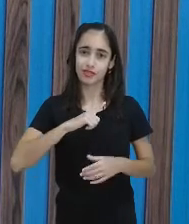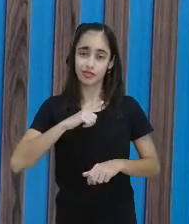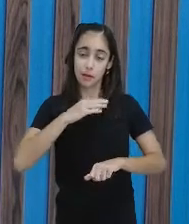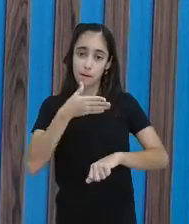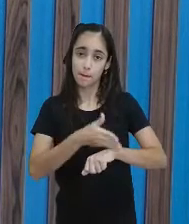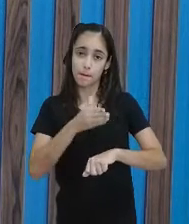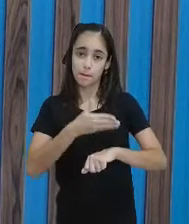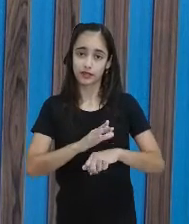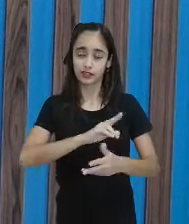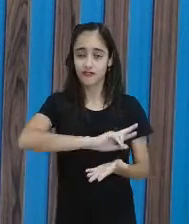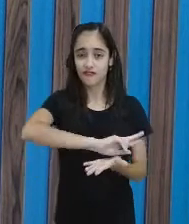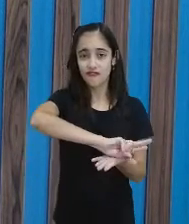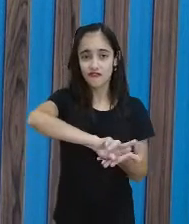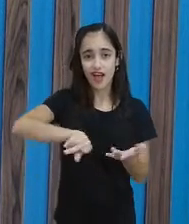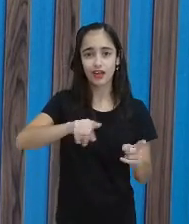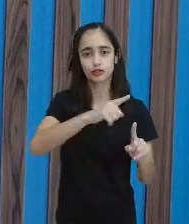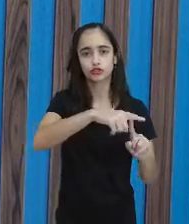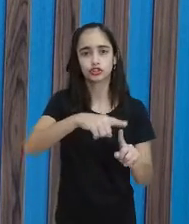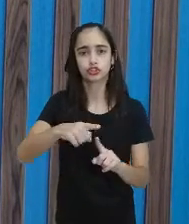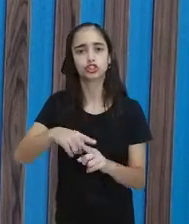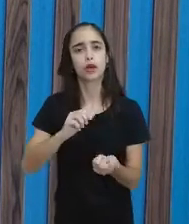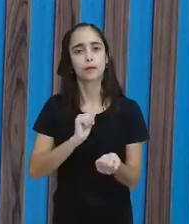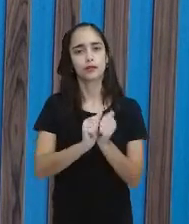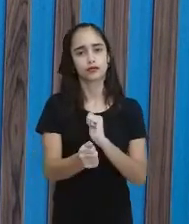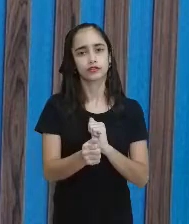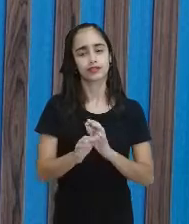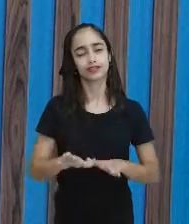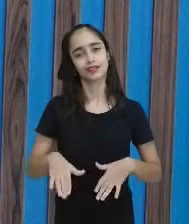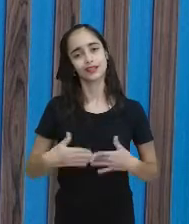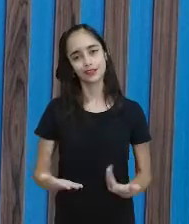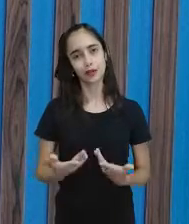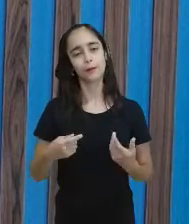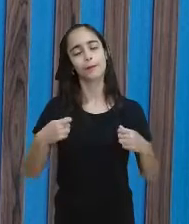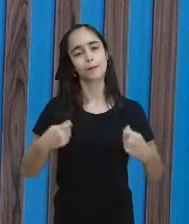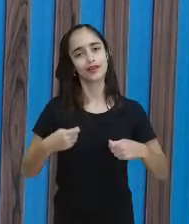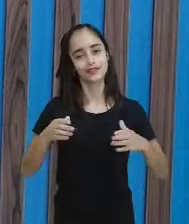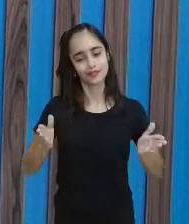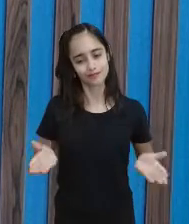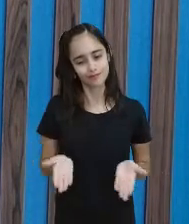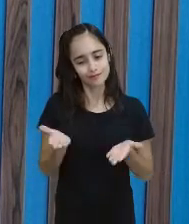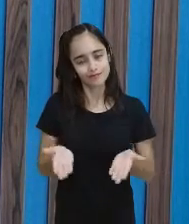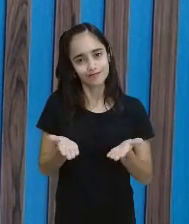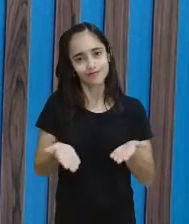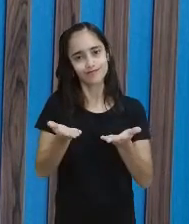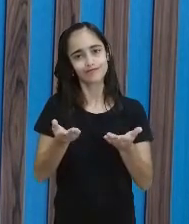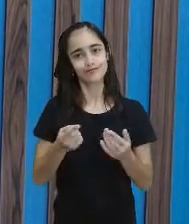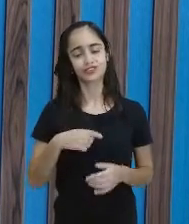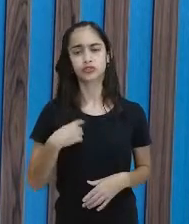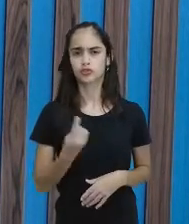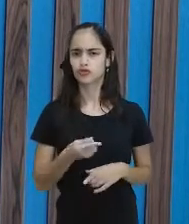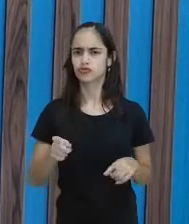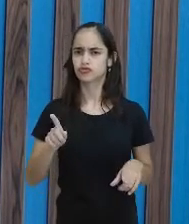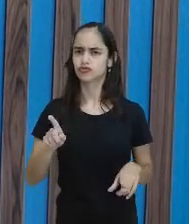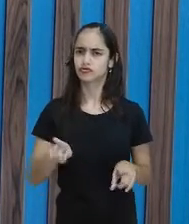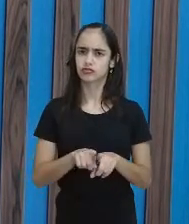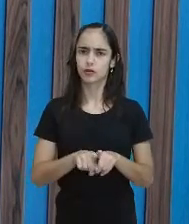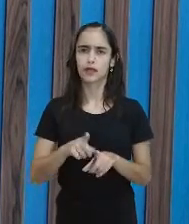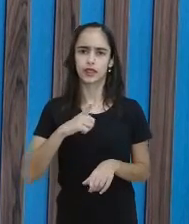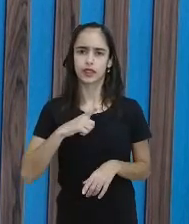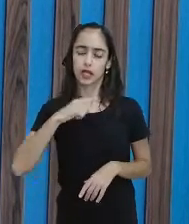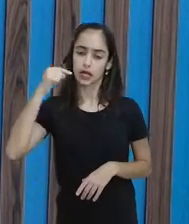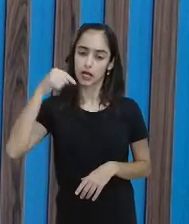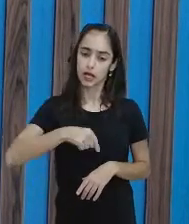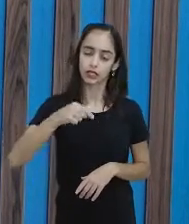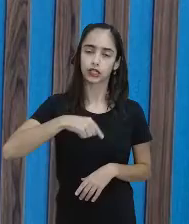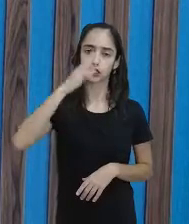que existem lá, né, no país, dentro das escolas, a gente também tem aqui, né? Nós temos os jogos